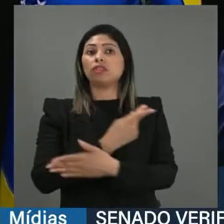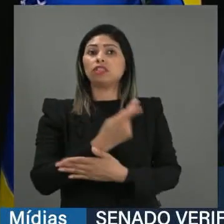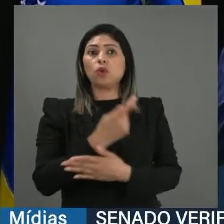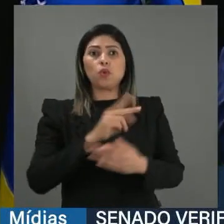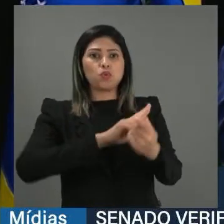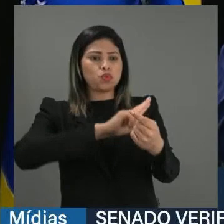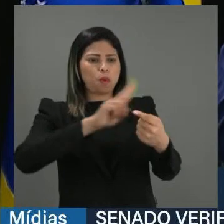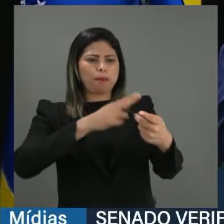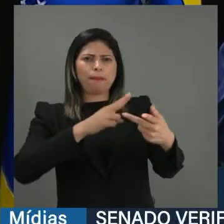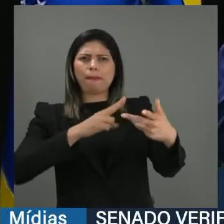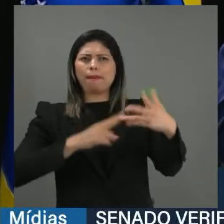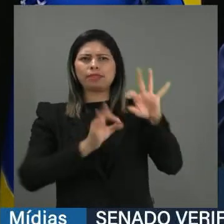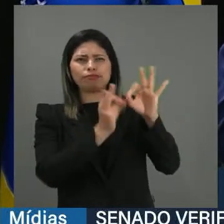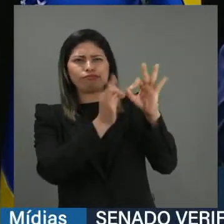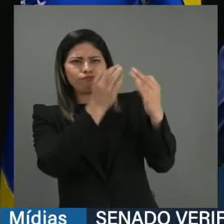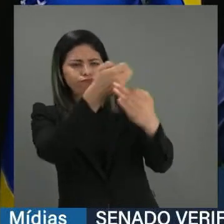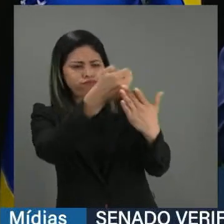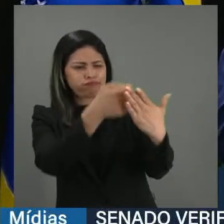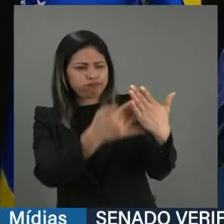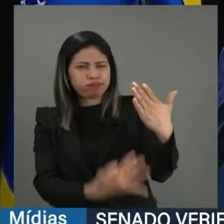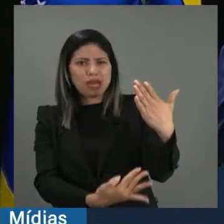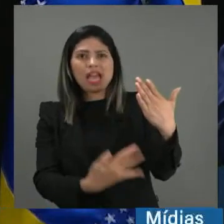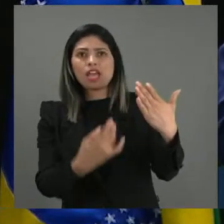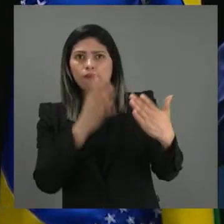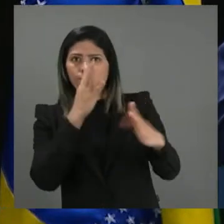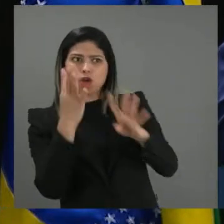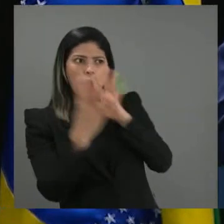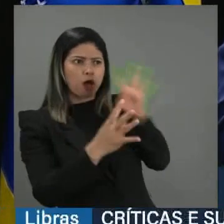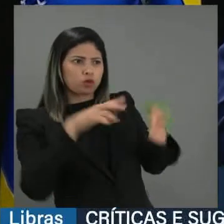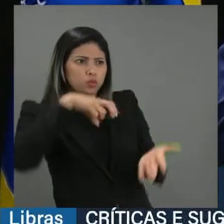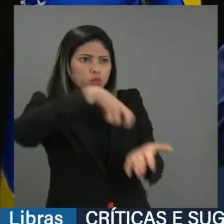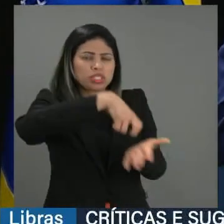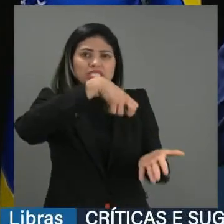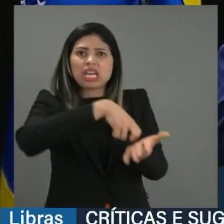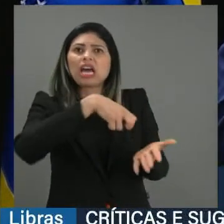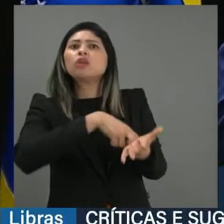premiadas, condenado por corrupção,